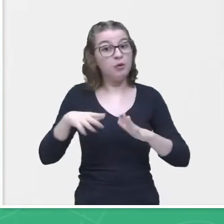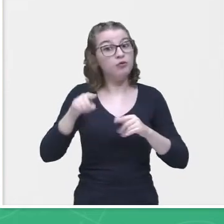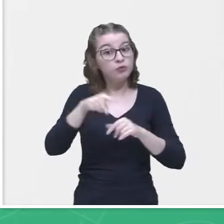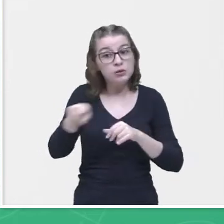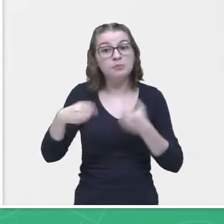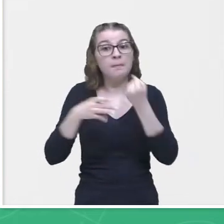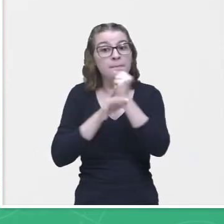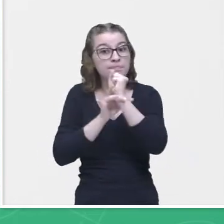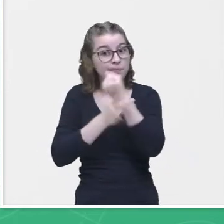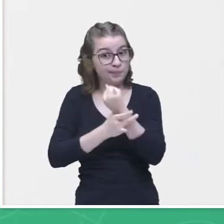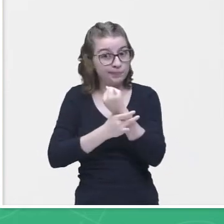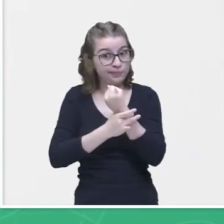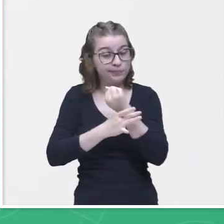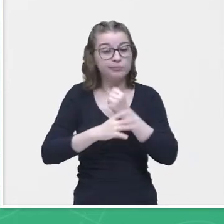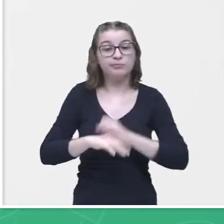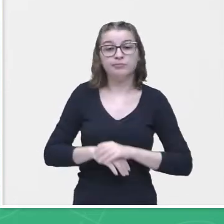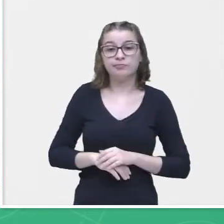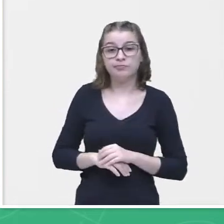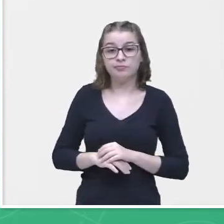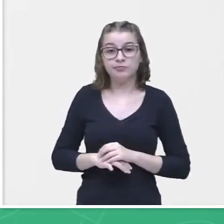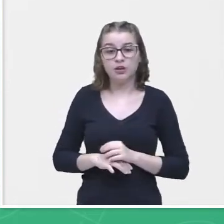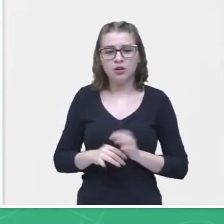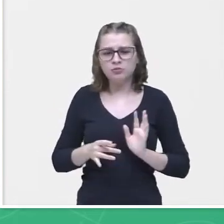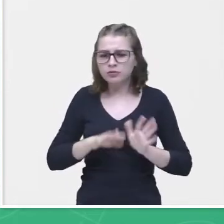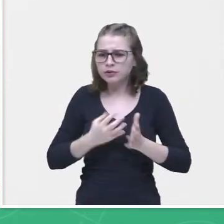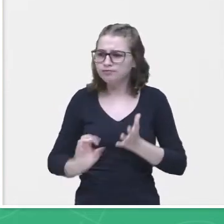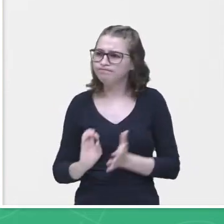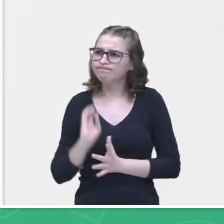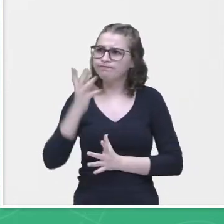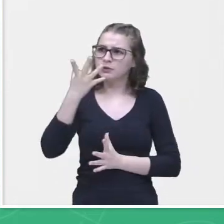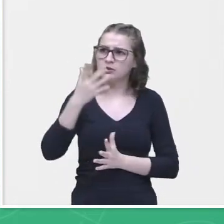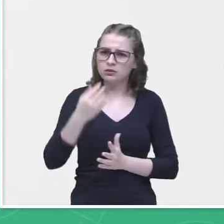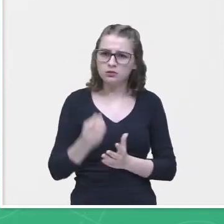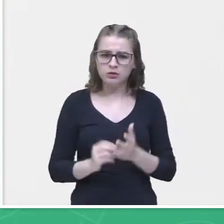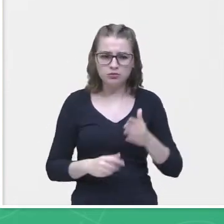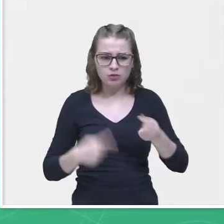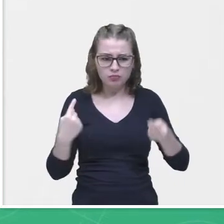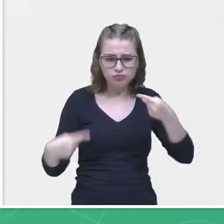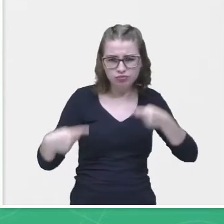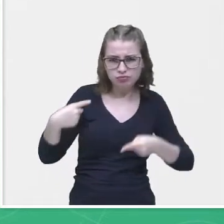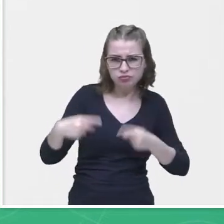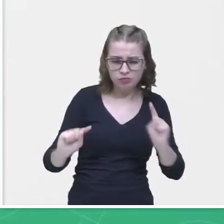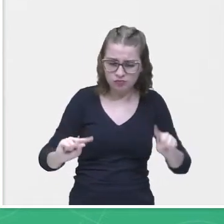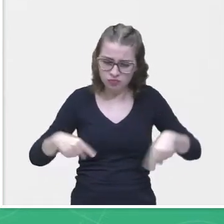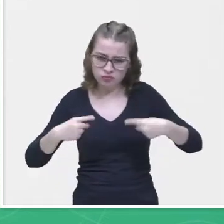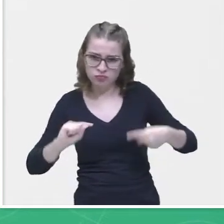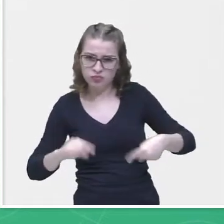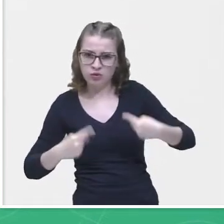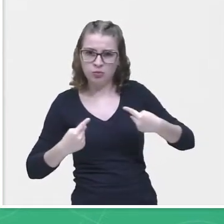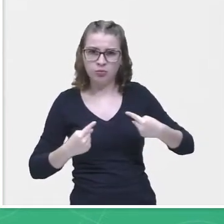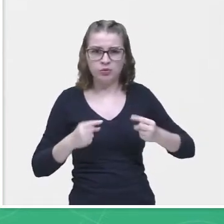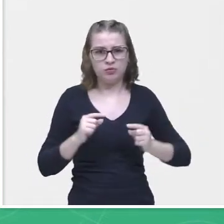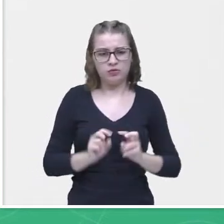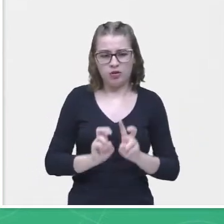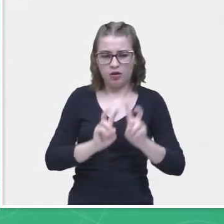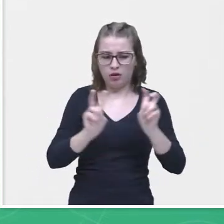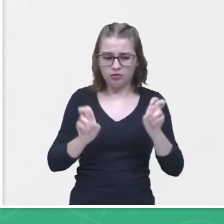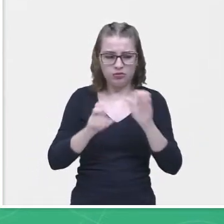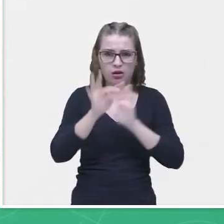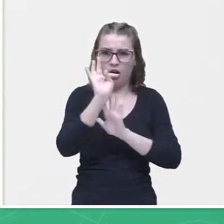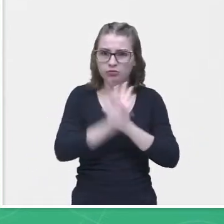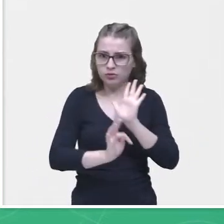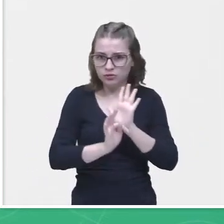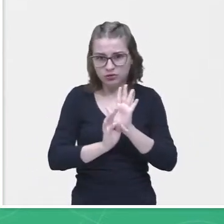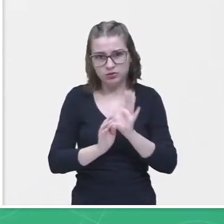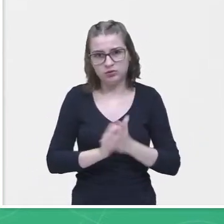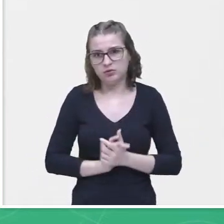tem várias situações que provocam a produção do texto de opinião. A questão do game, a questão fitness, eu vou usar assim, a questão de